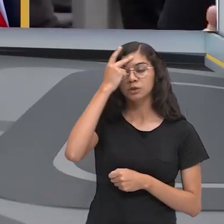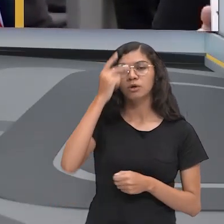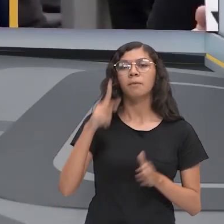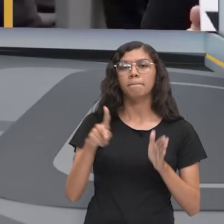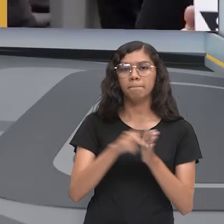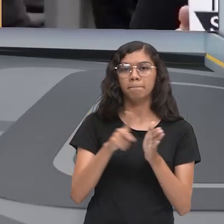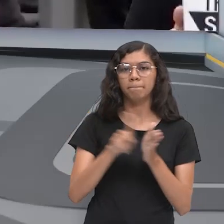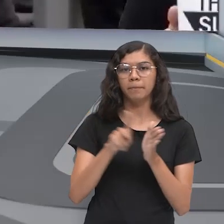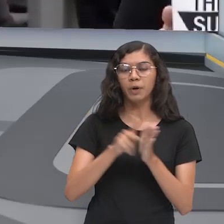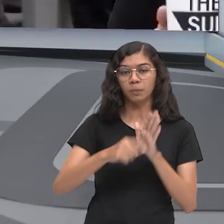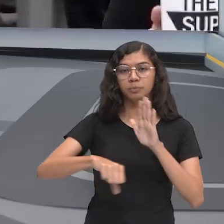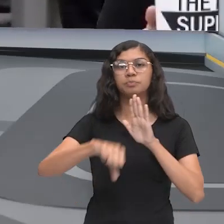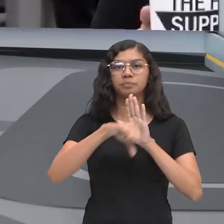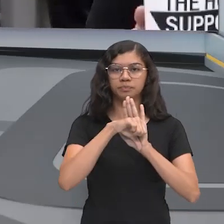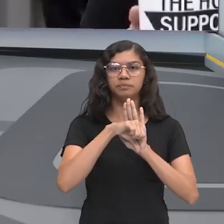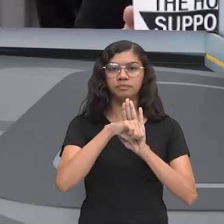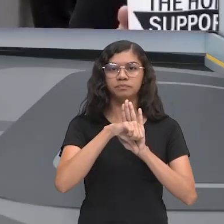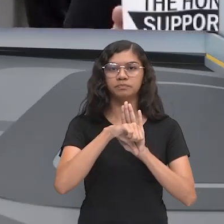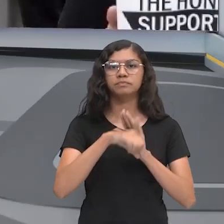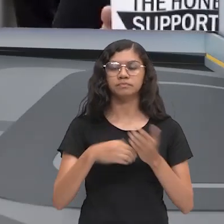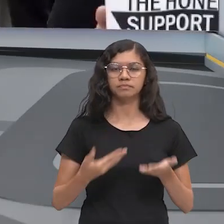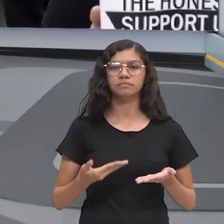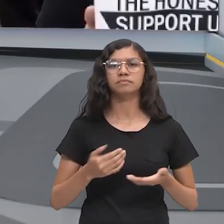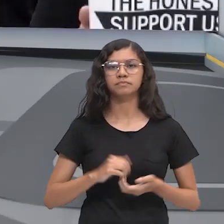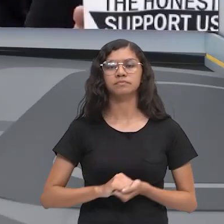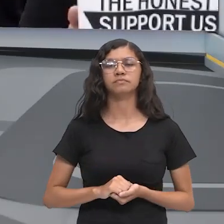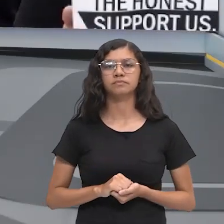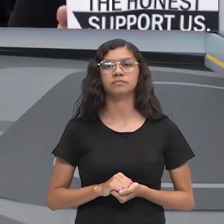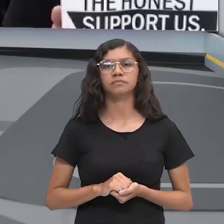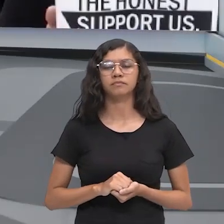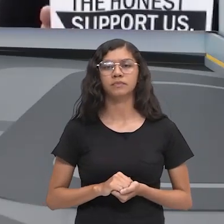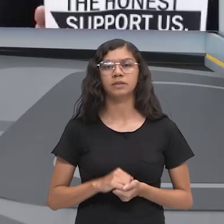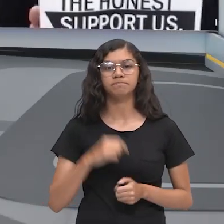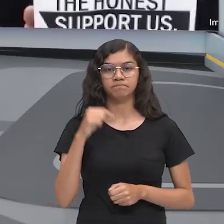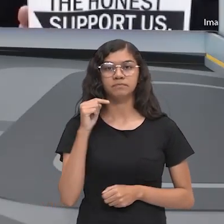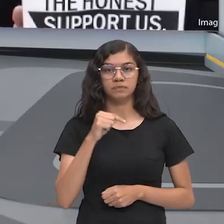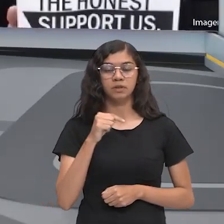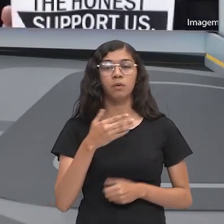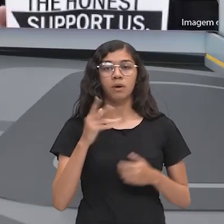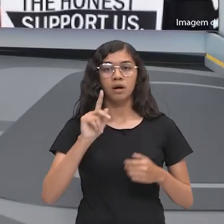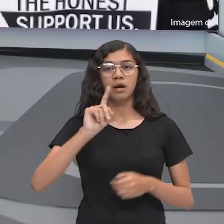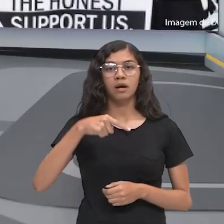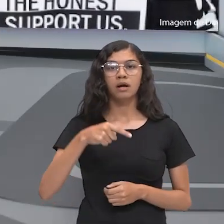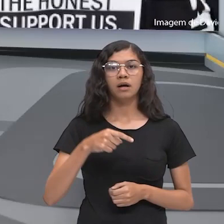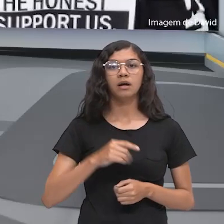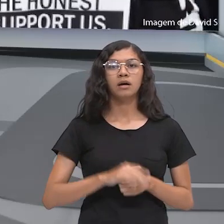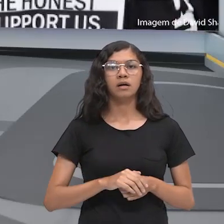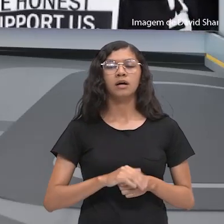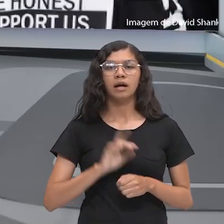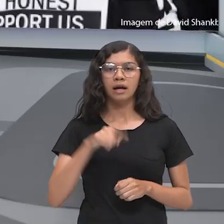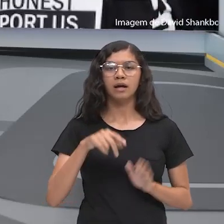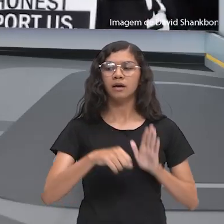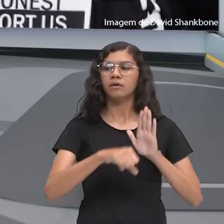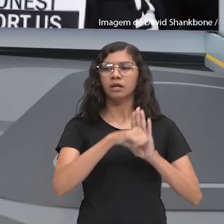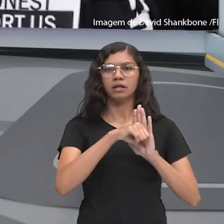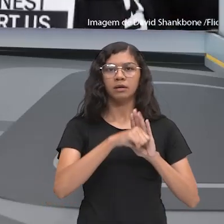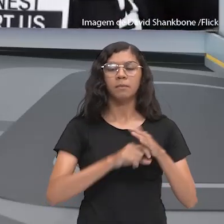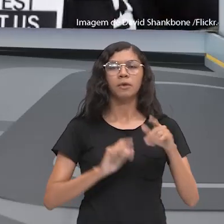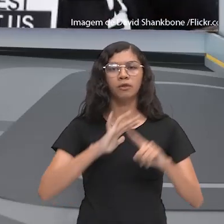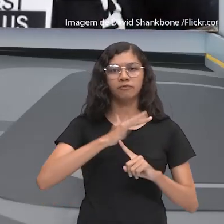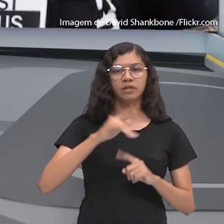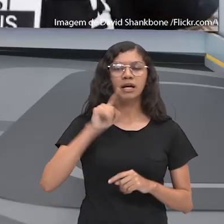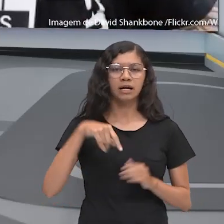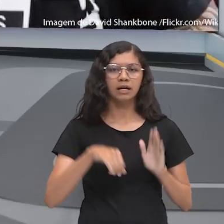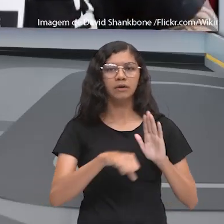Porque isso é um crime também, né? A pedofilia é um crime, né? E aí,